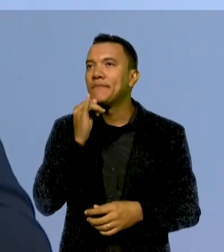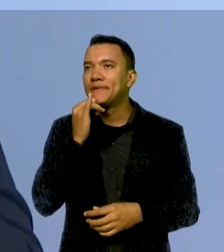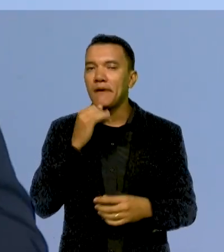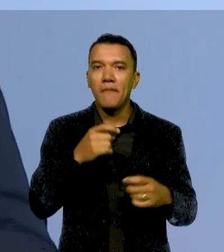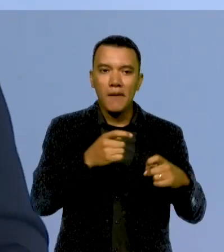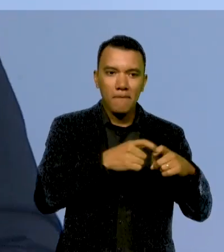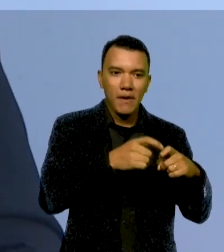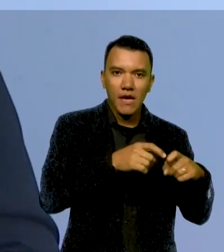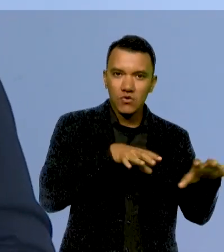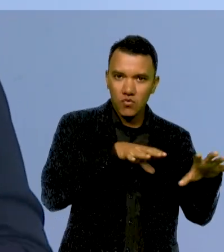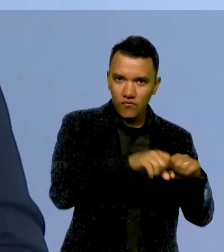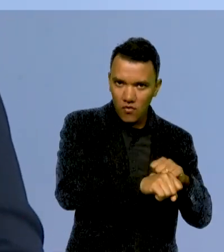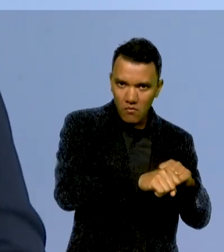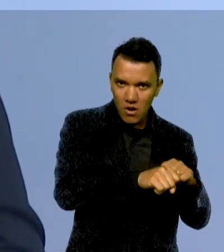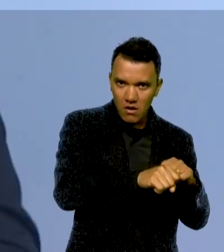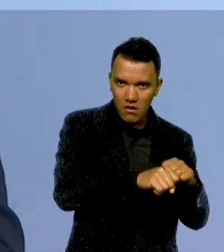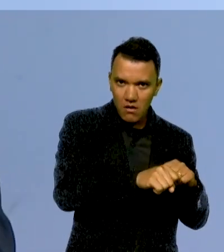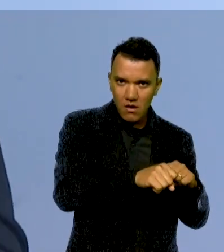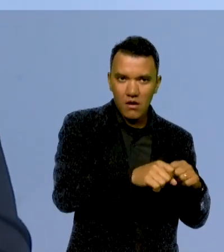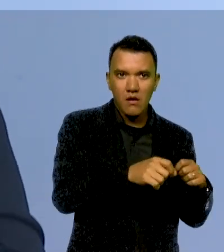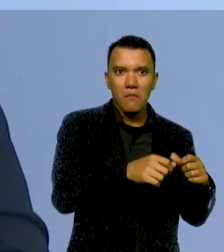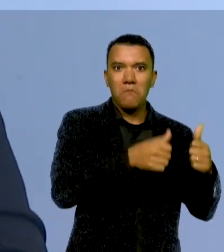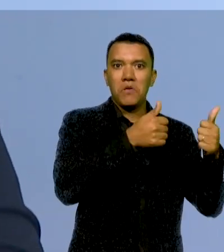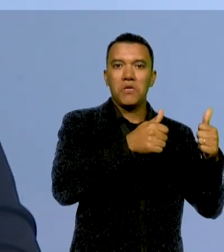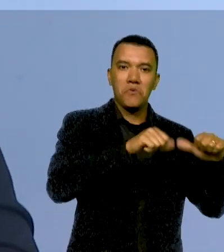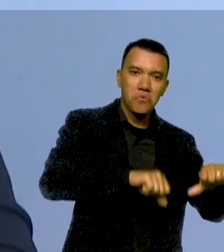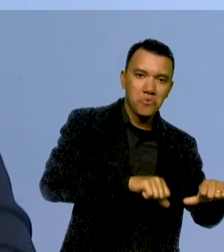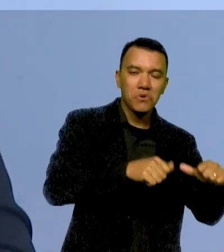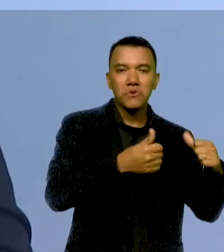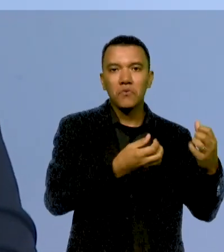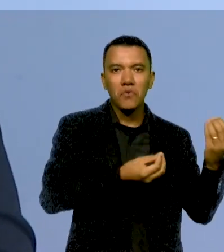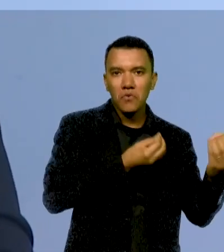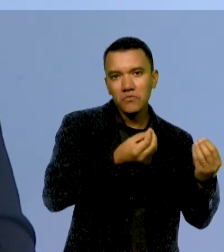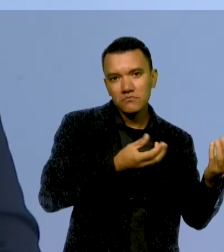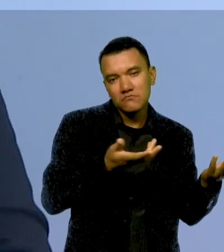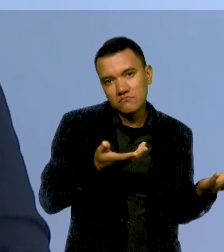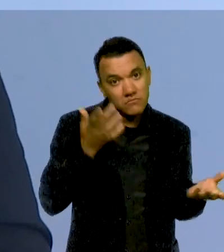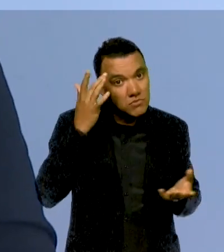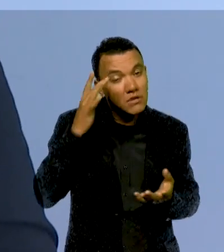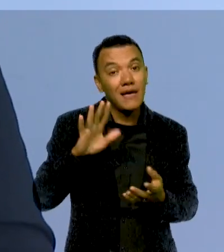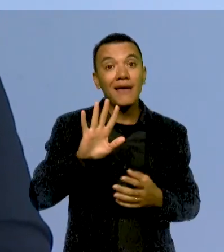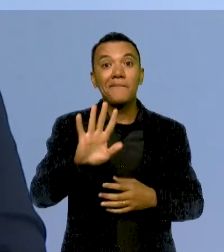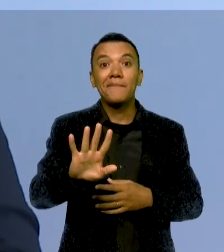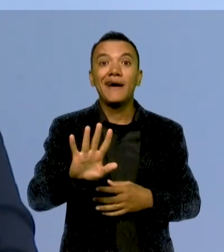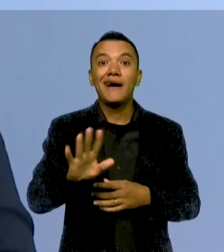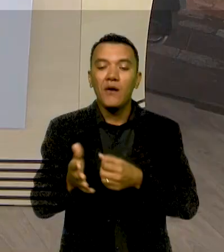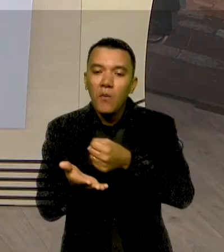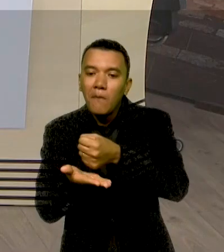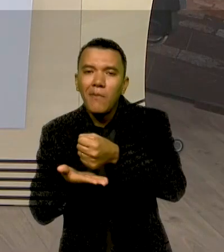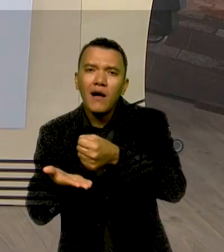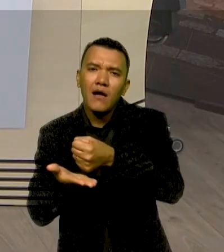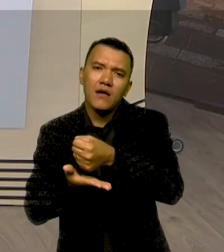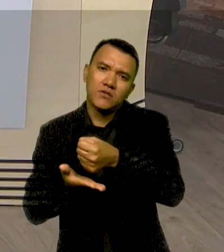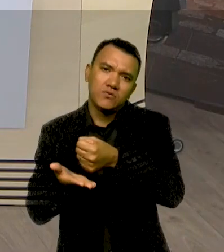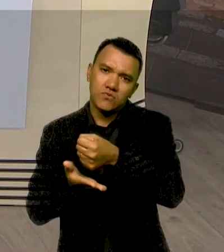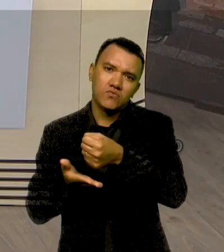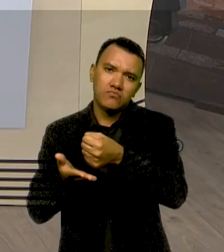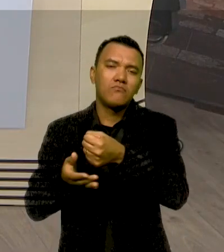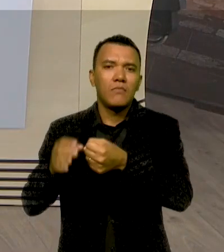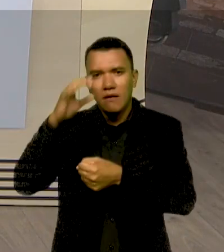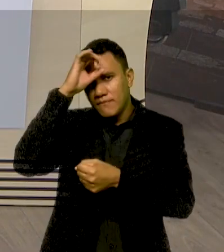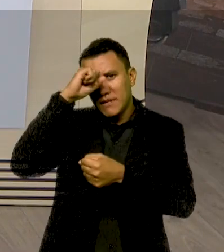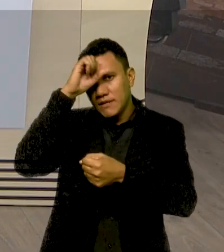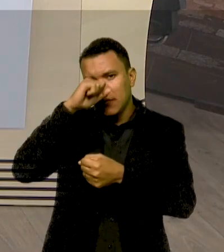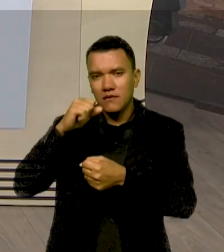ser um médico ou um bom médico. E assim vai, não precisa a pessoa trabalhar com aquilo. Mas saber o básico para o dia a dia, para uma